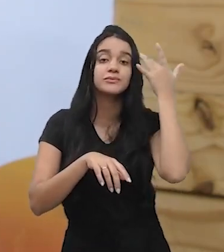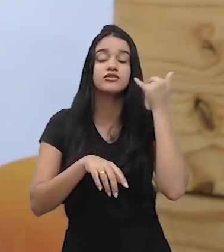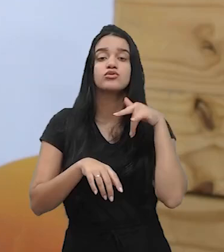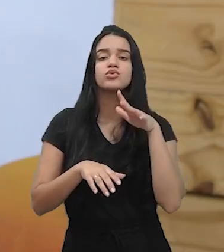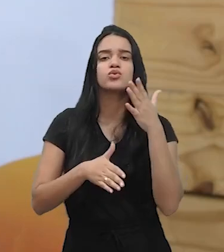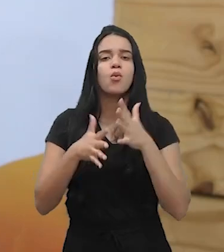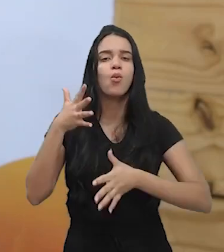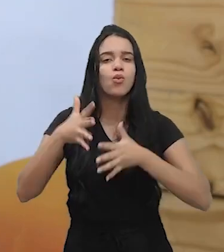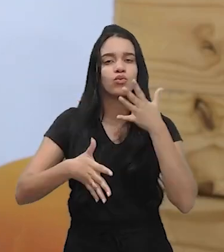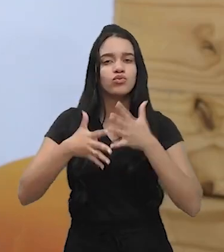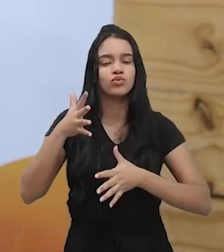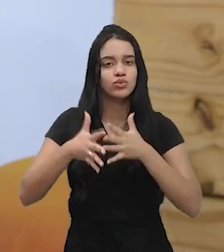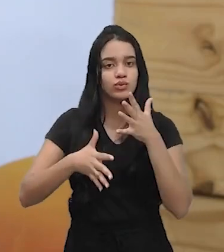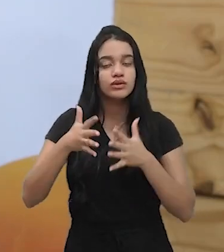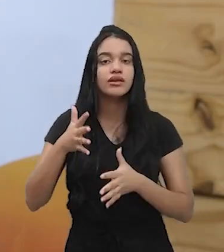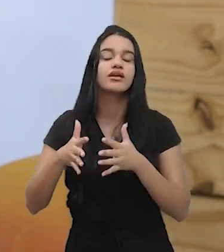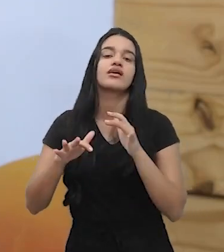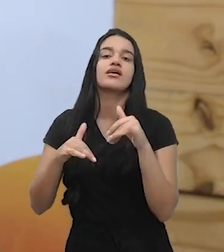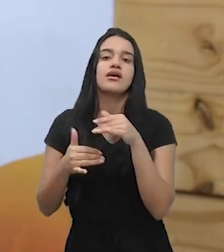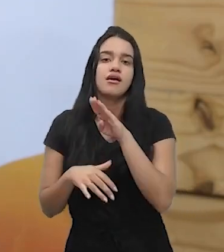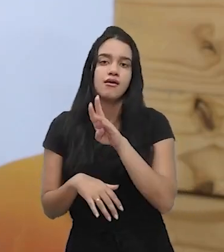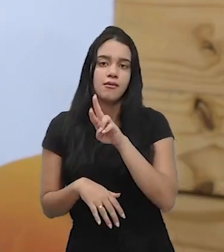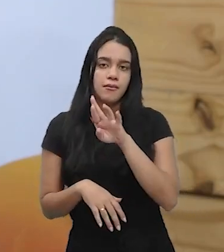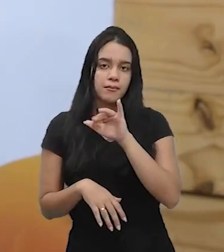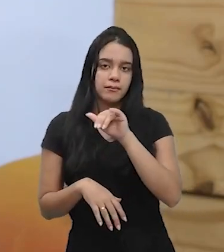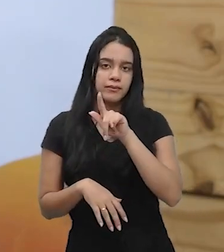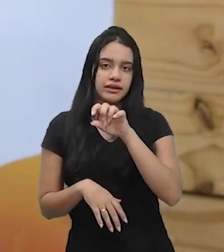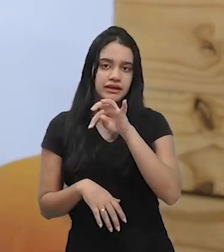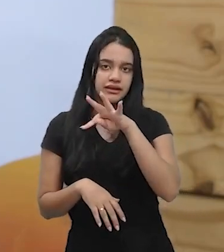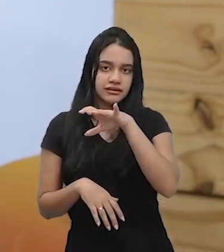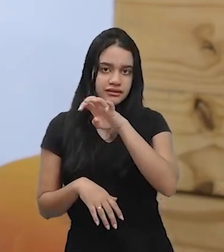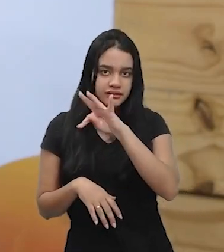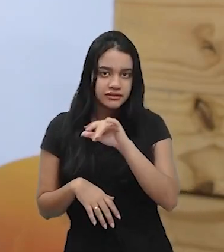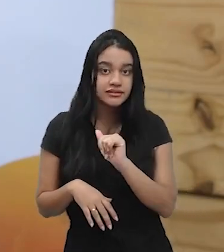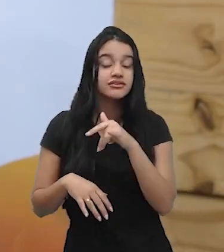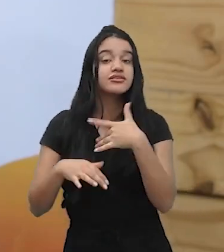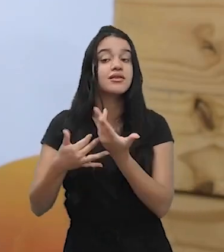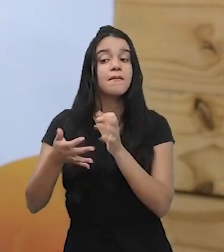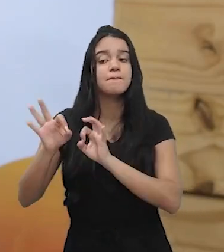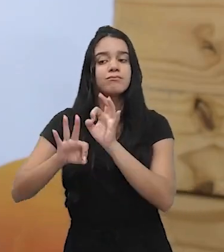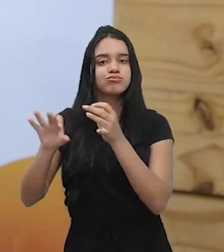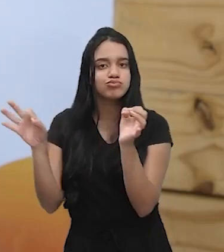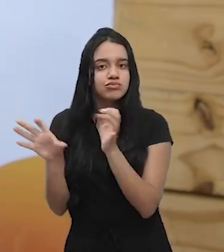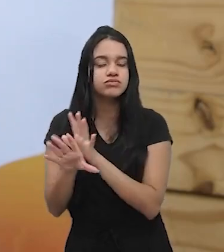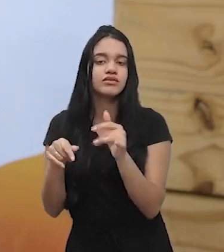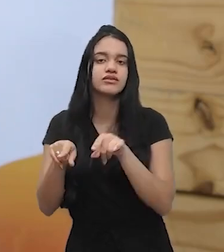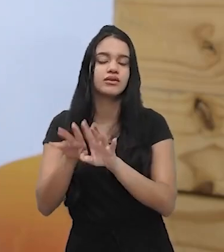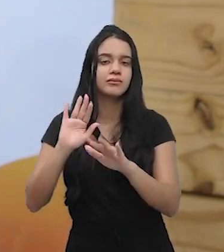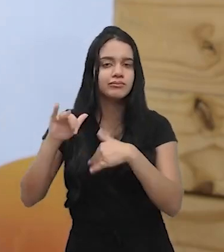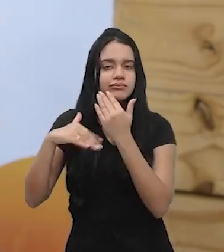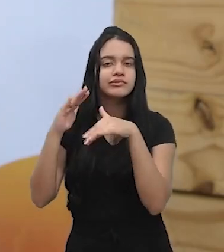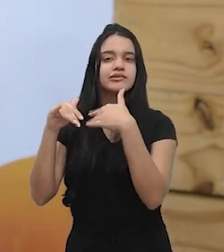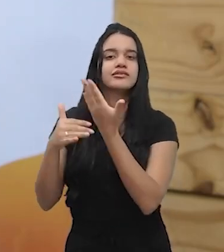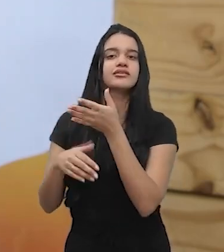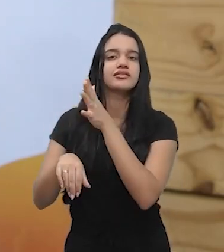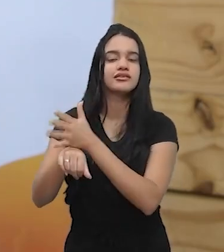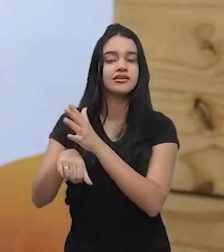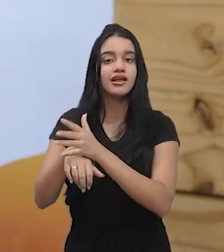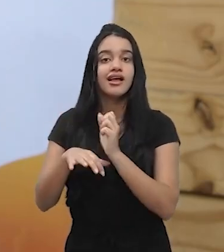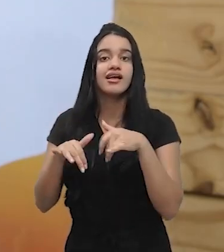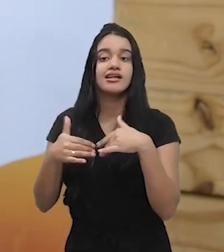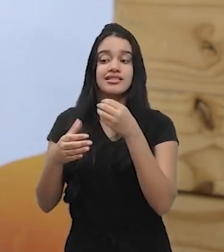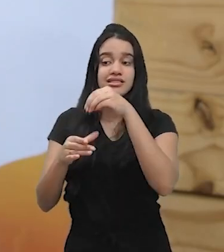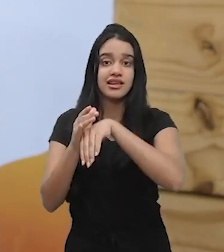é preparado, né? E ele tem atribuições para desenvolver, né, as suas atividades dentro da